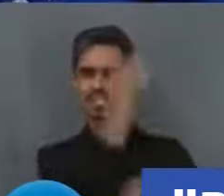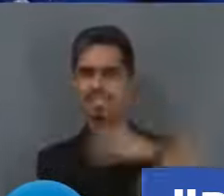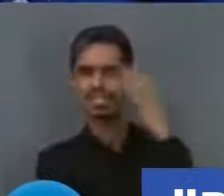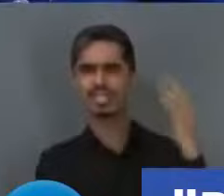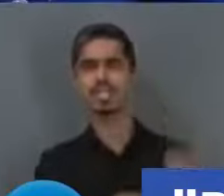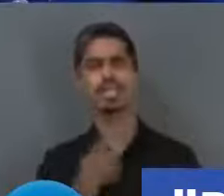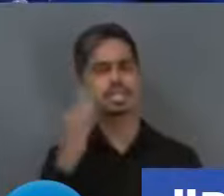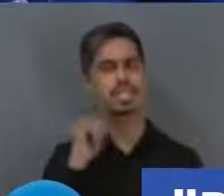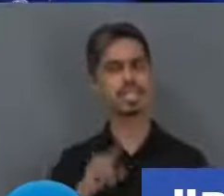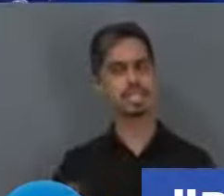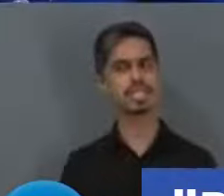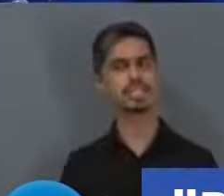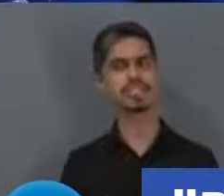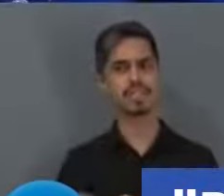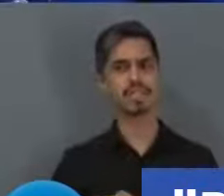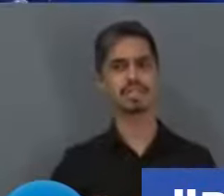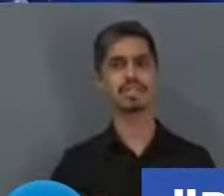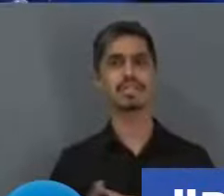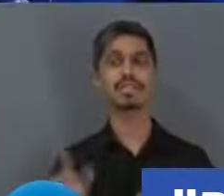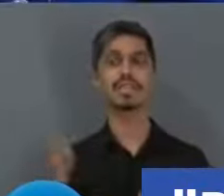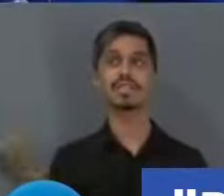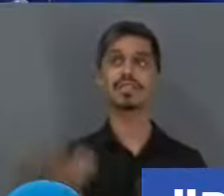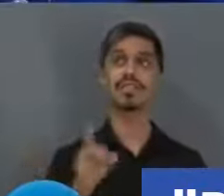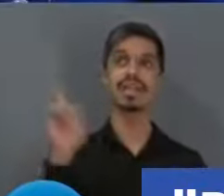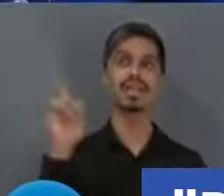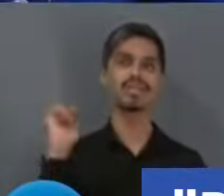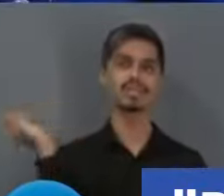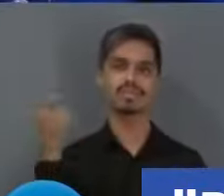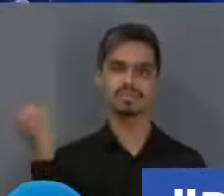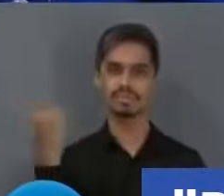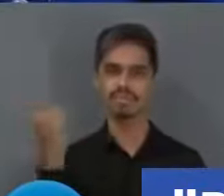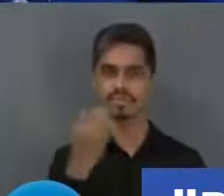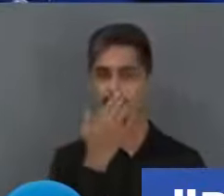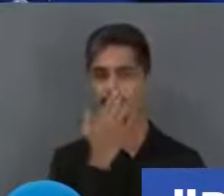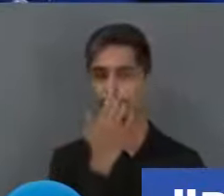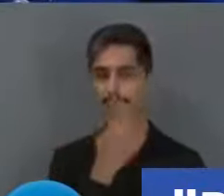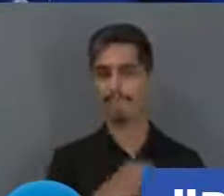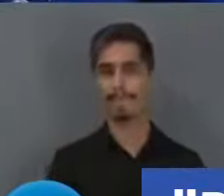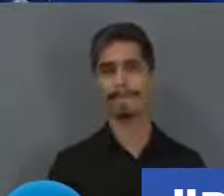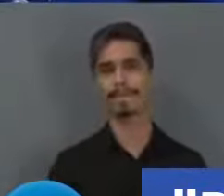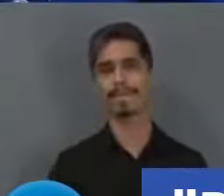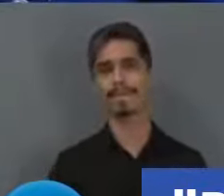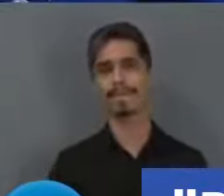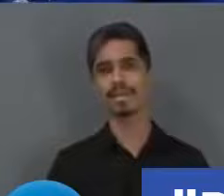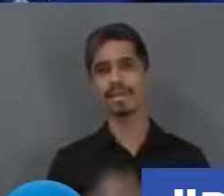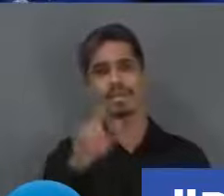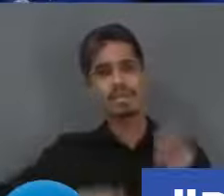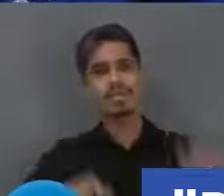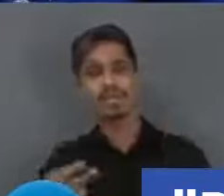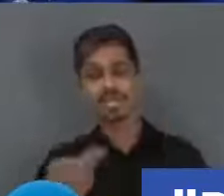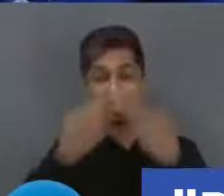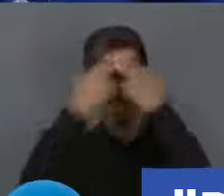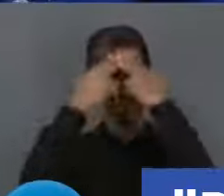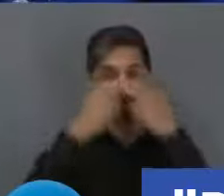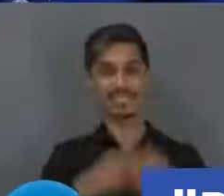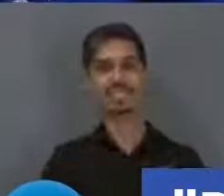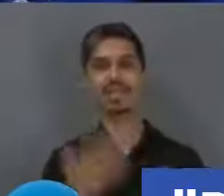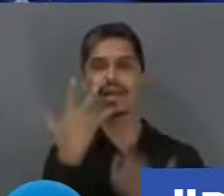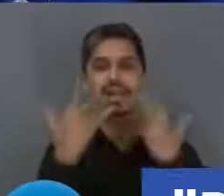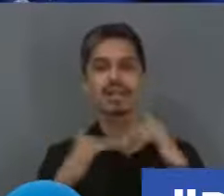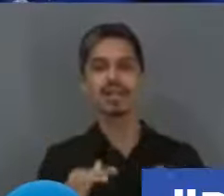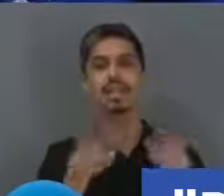eles estão fazendo agora no Rio Grande do Sul lidando com pessoas traumatizando com crianças